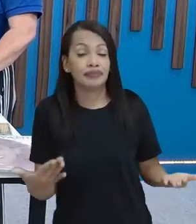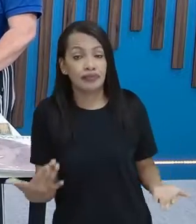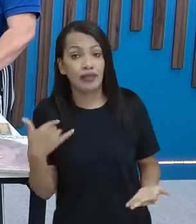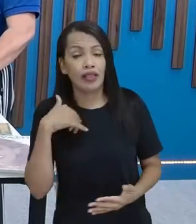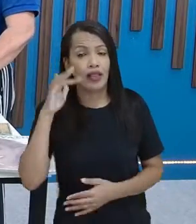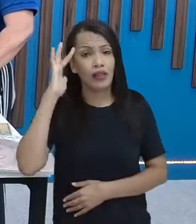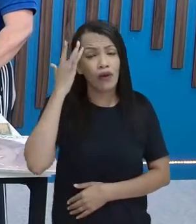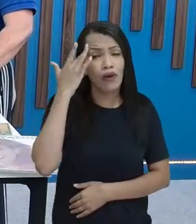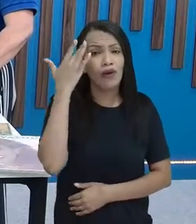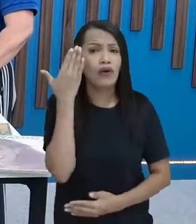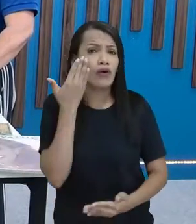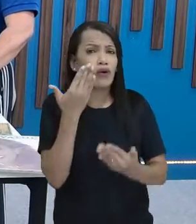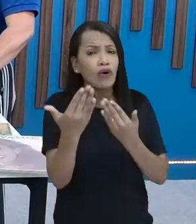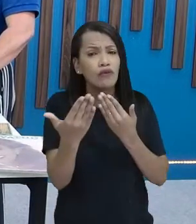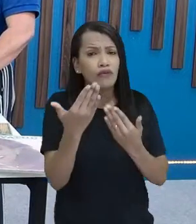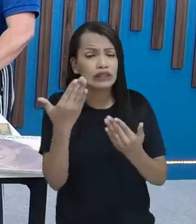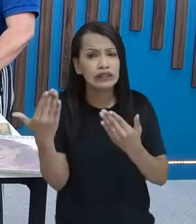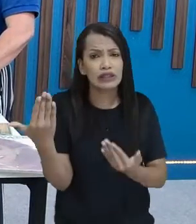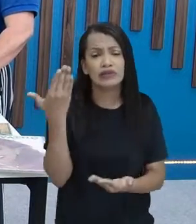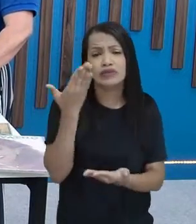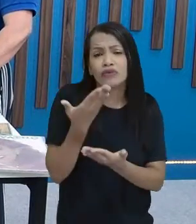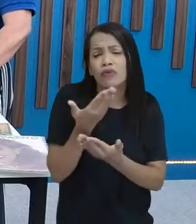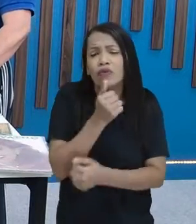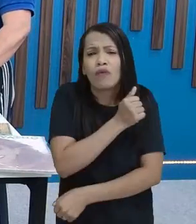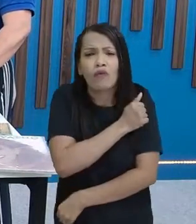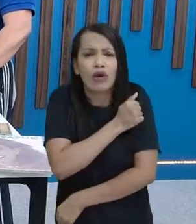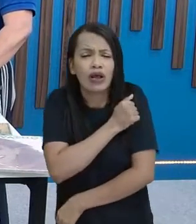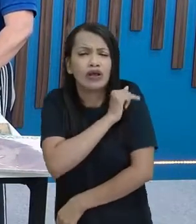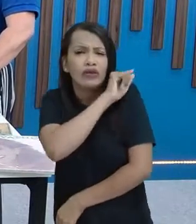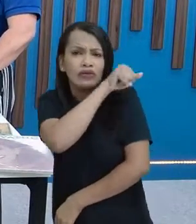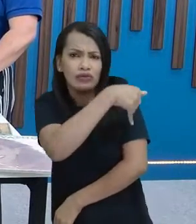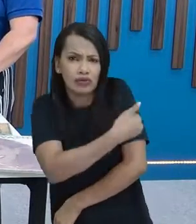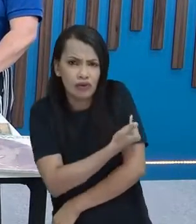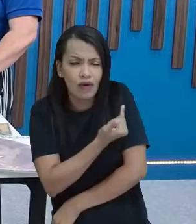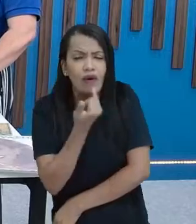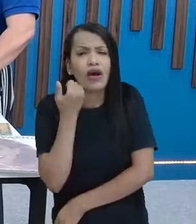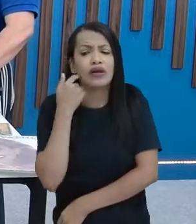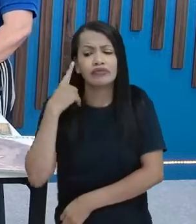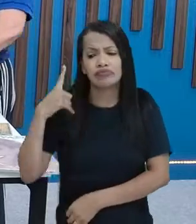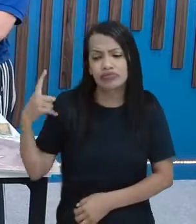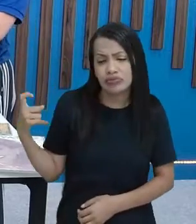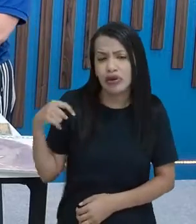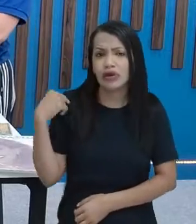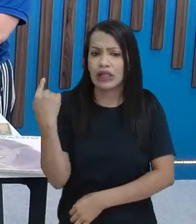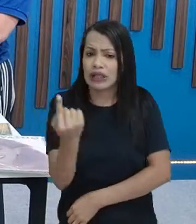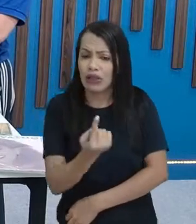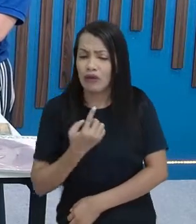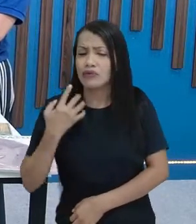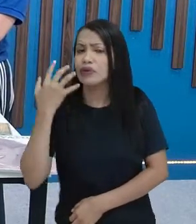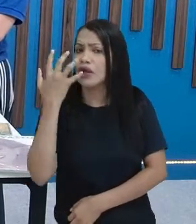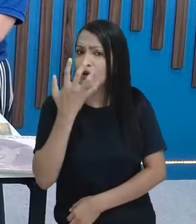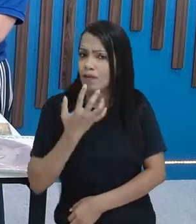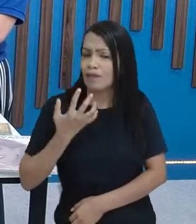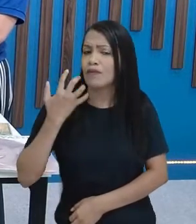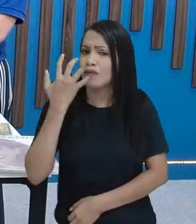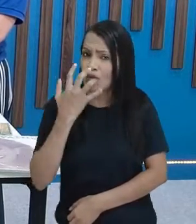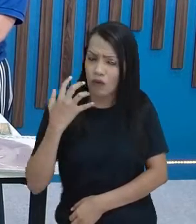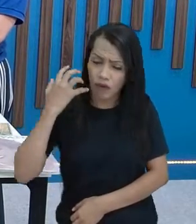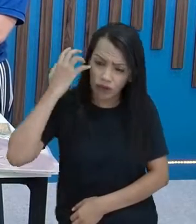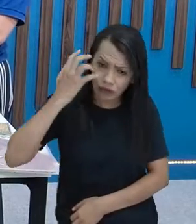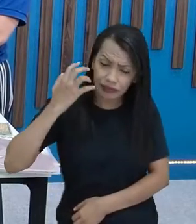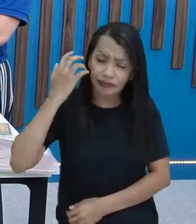a gente conversando com um estudante da EJA que está ali nesse embalo sonoro com a gente das músicas e dos